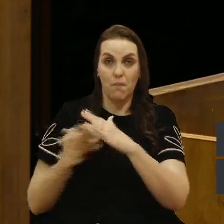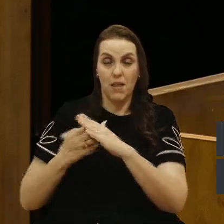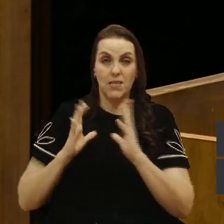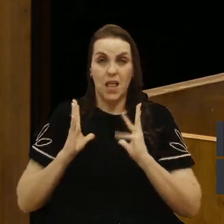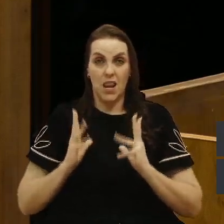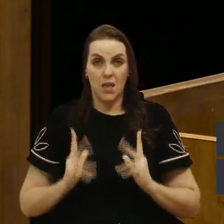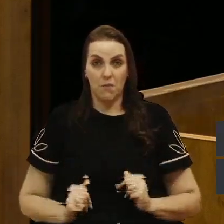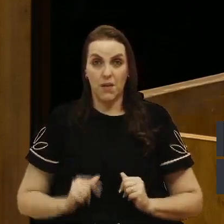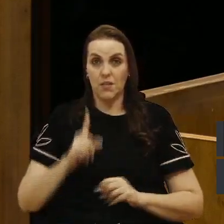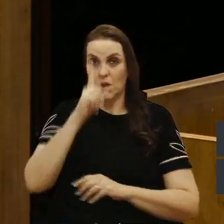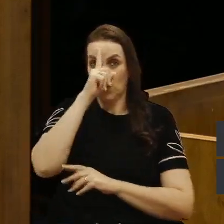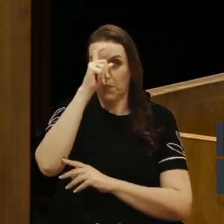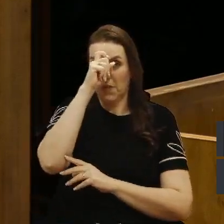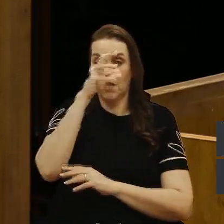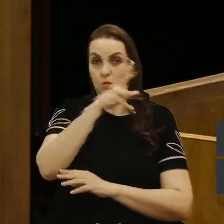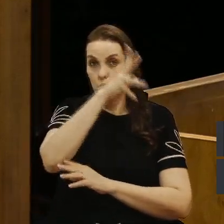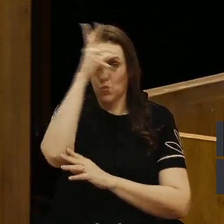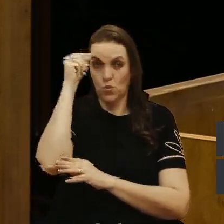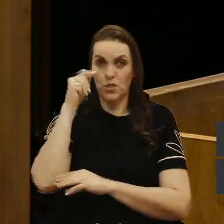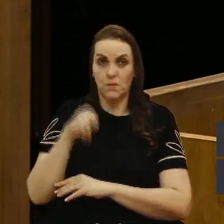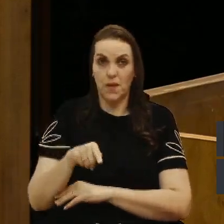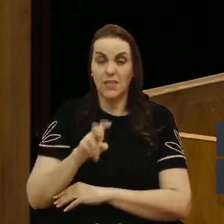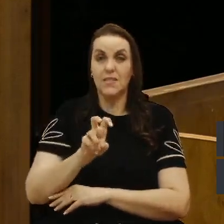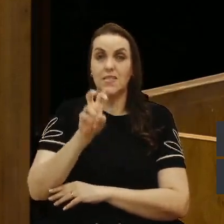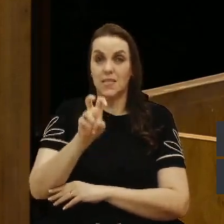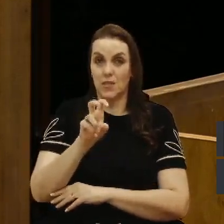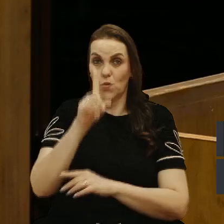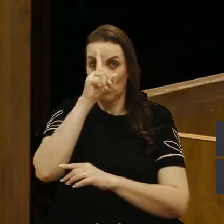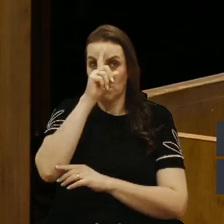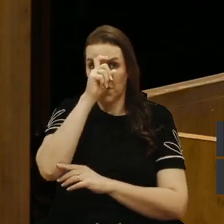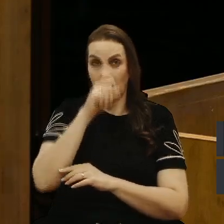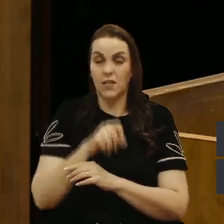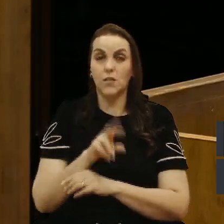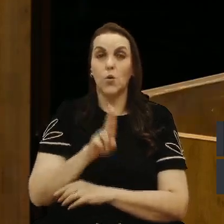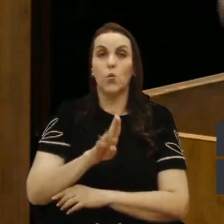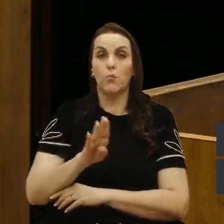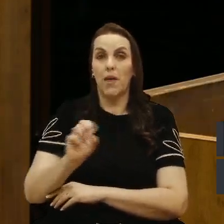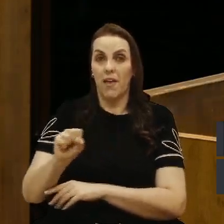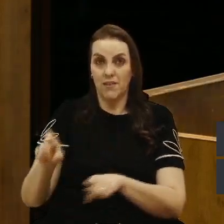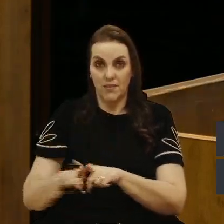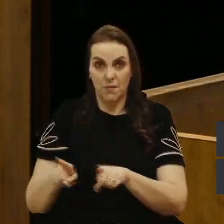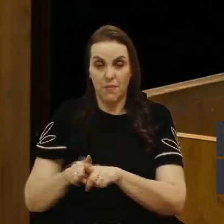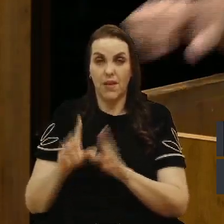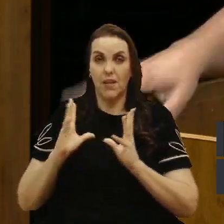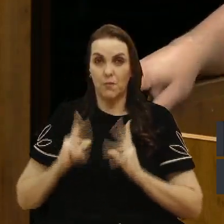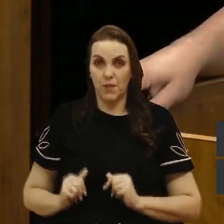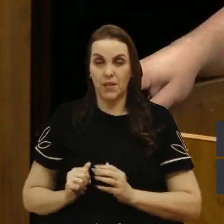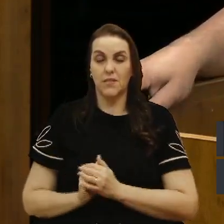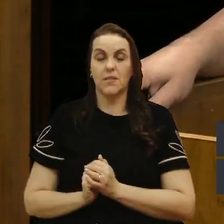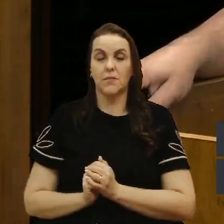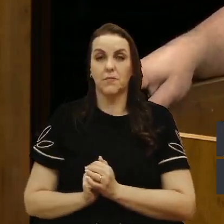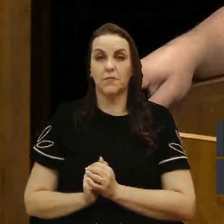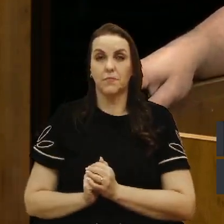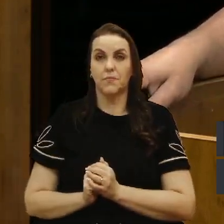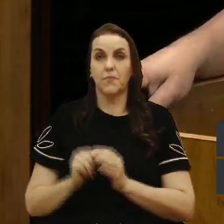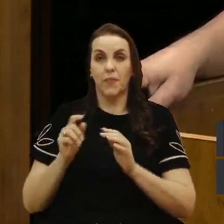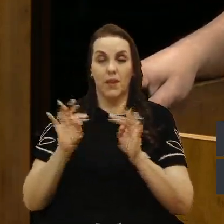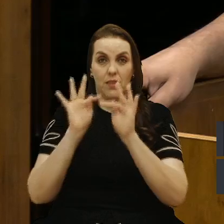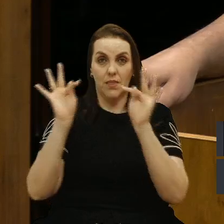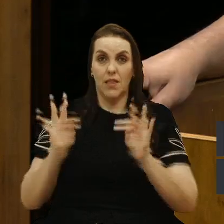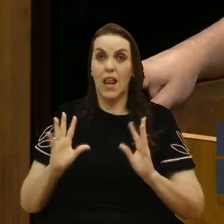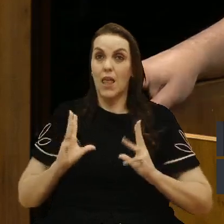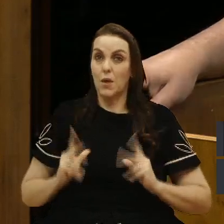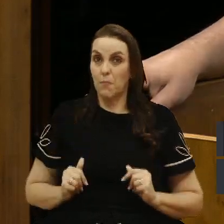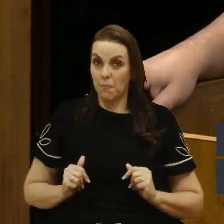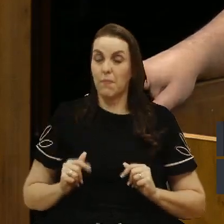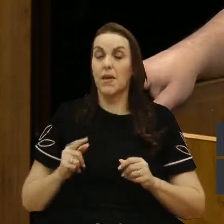higienização dos hospitais municipais, que são 5, e das UBSs. No termo da limpeza urbana, nós